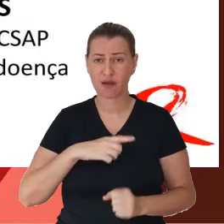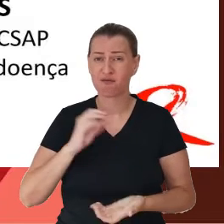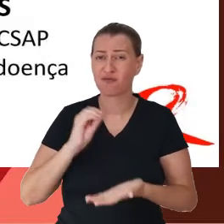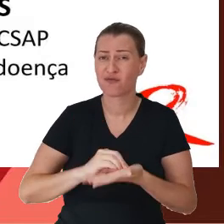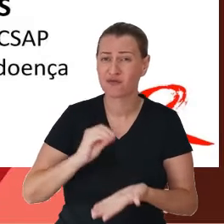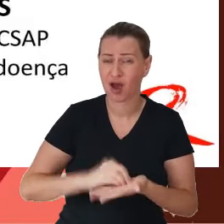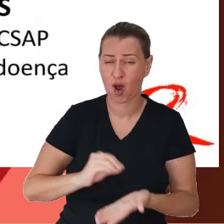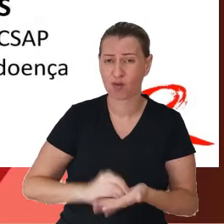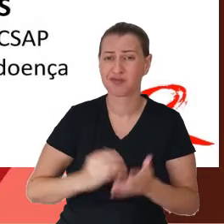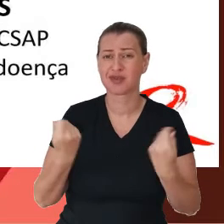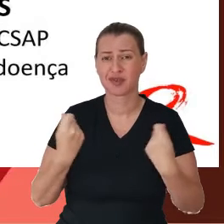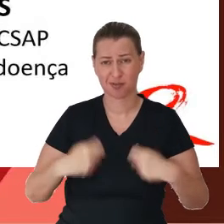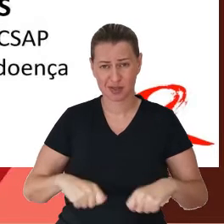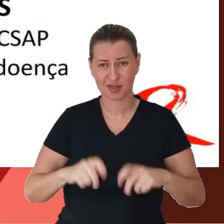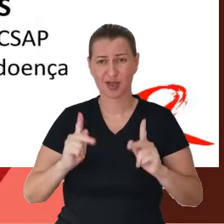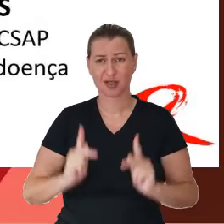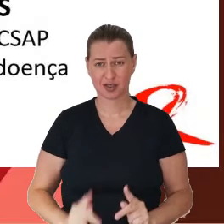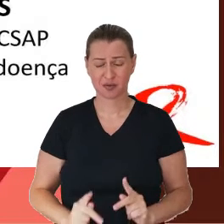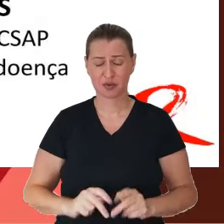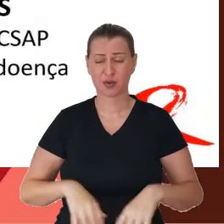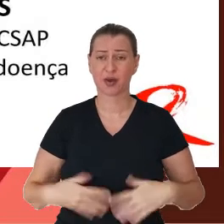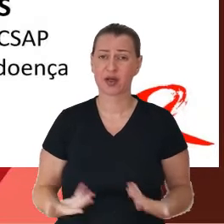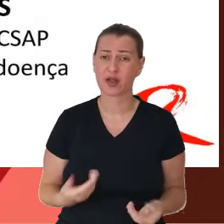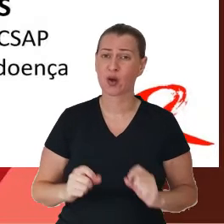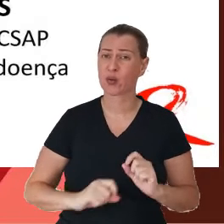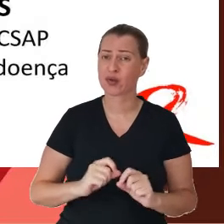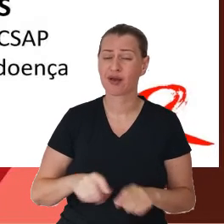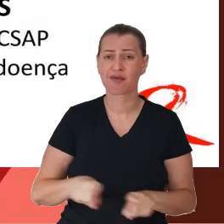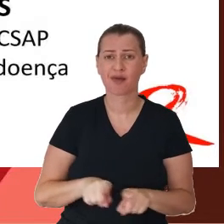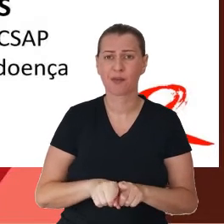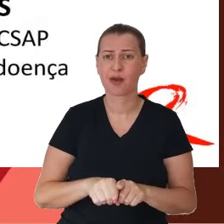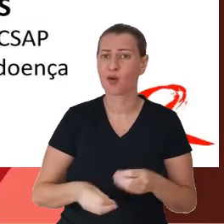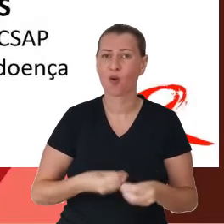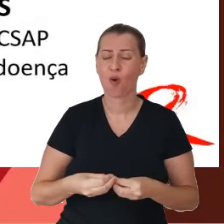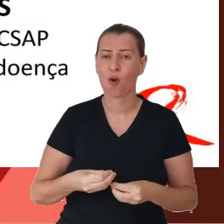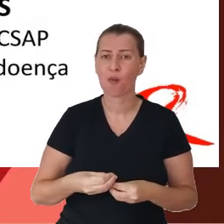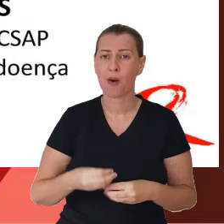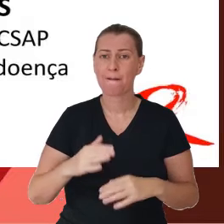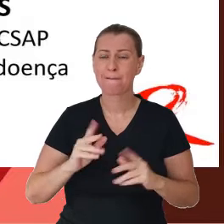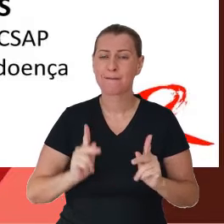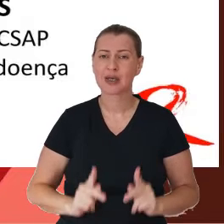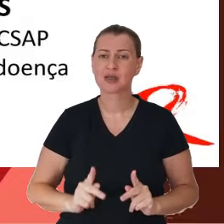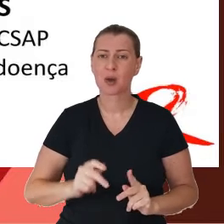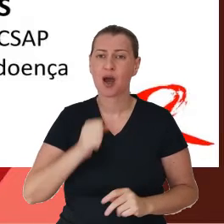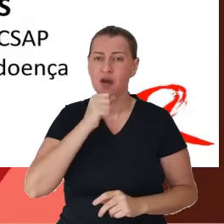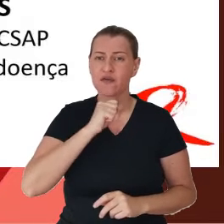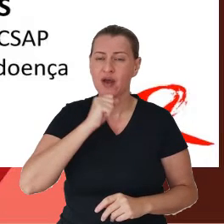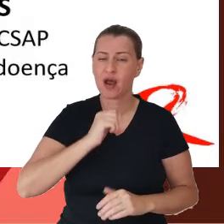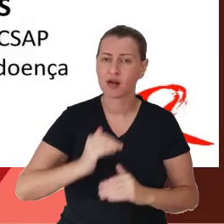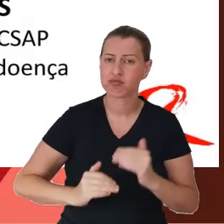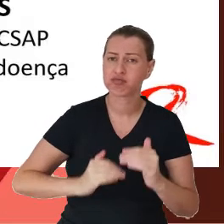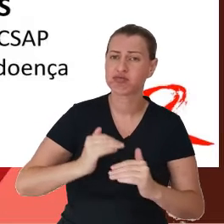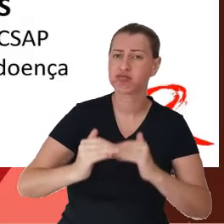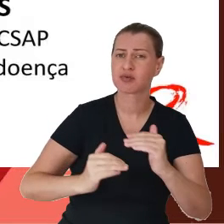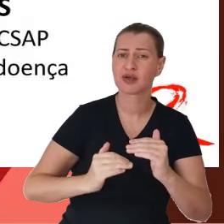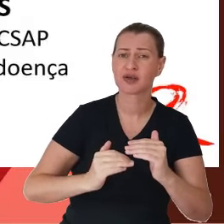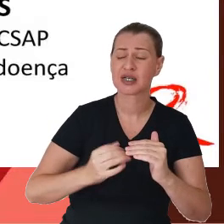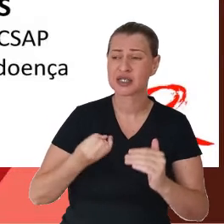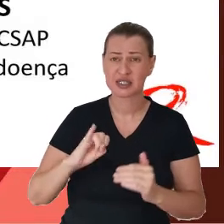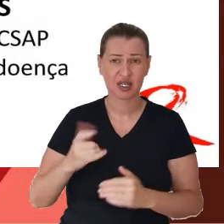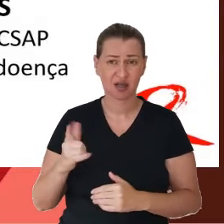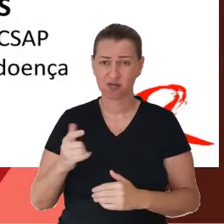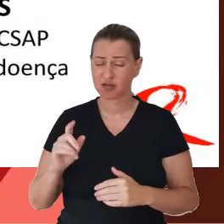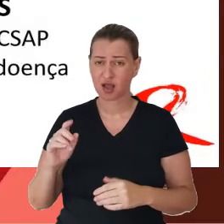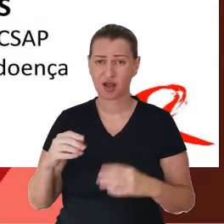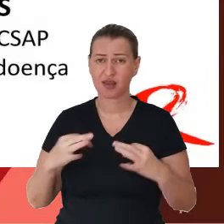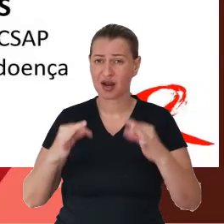incapacidades nas pessoas também. O processo de envelhecimento, principalmente quando o HIV não é tratado, ele ocorre de uma forma